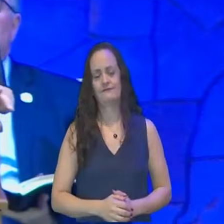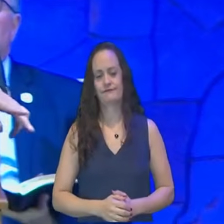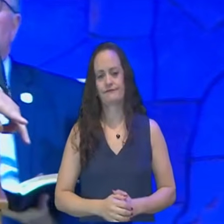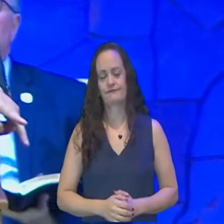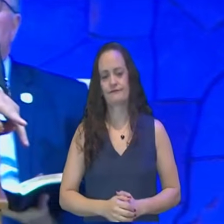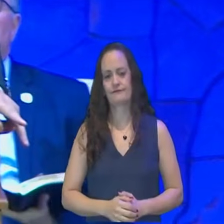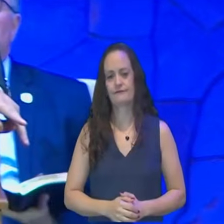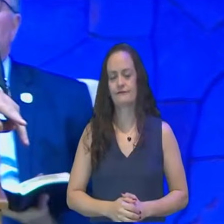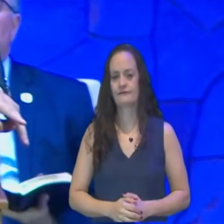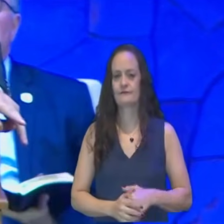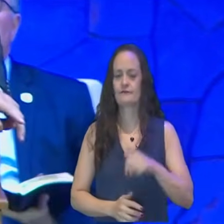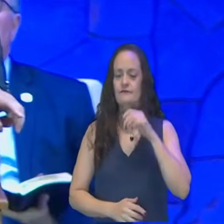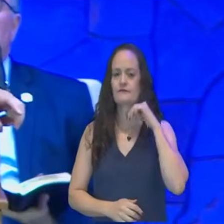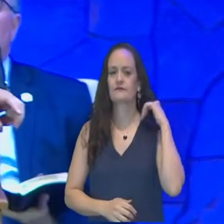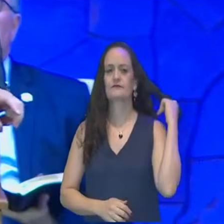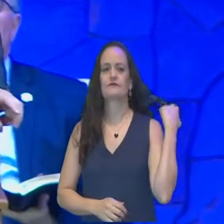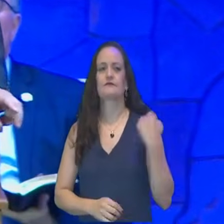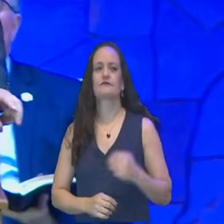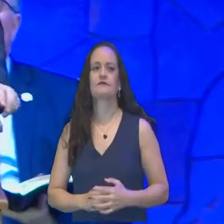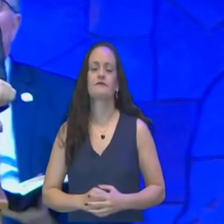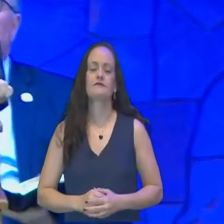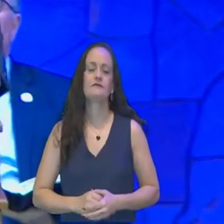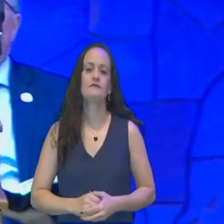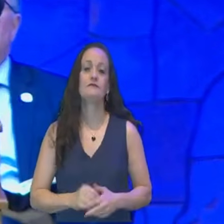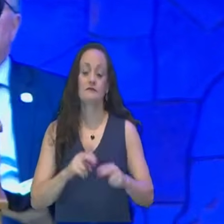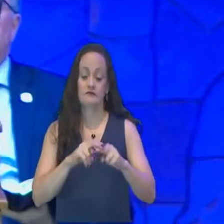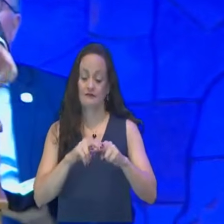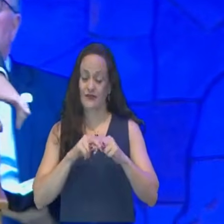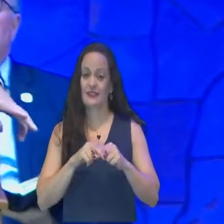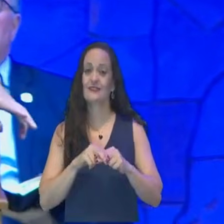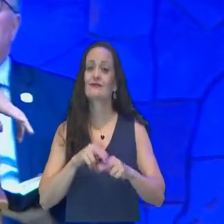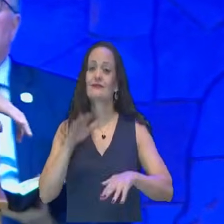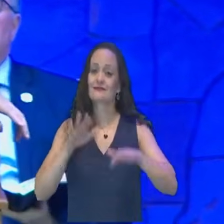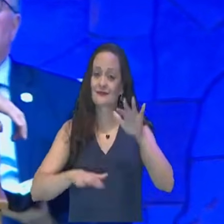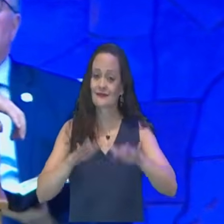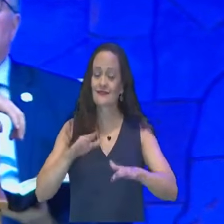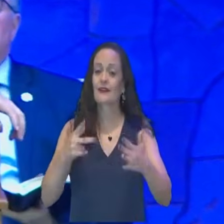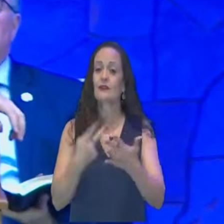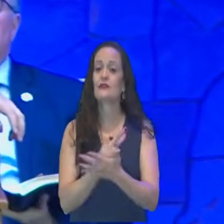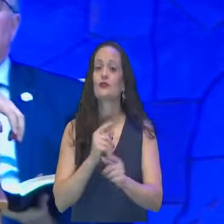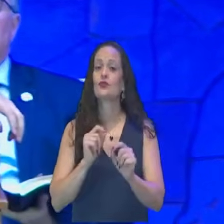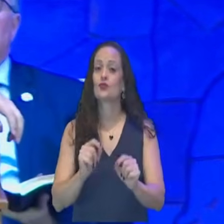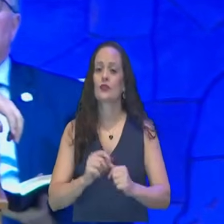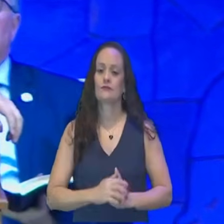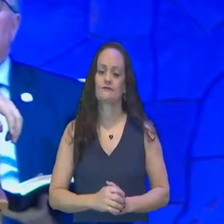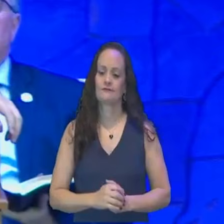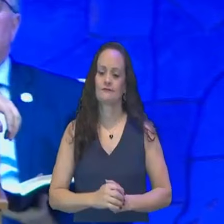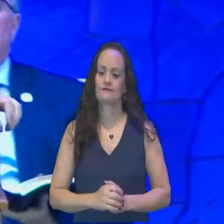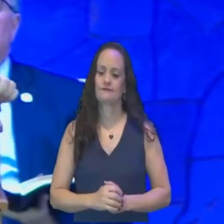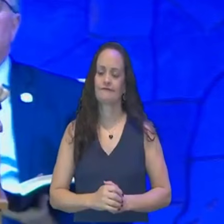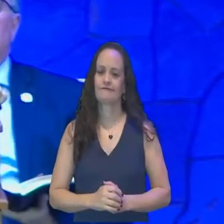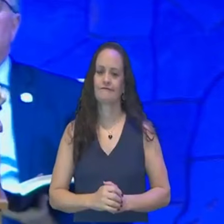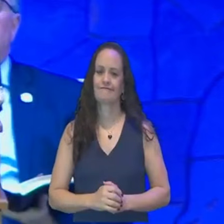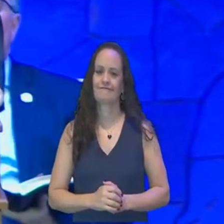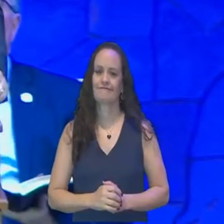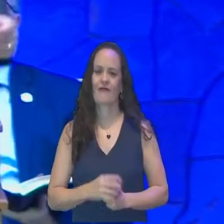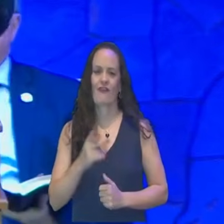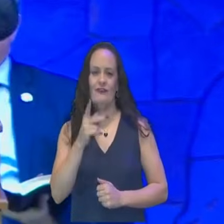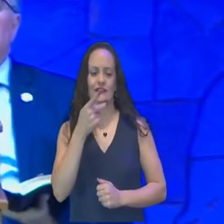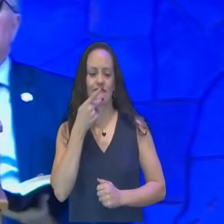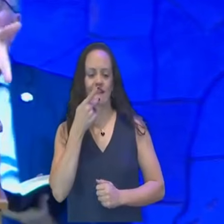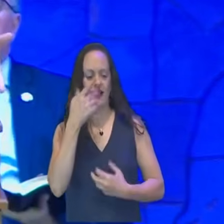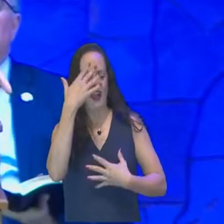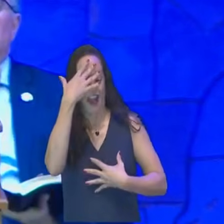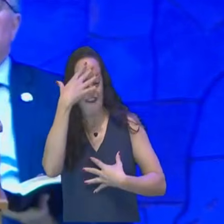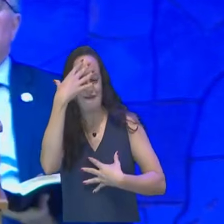E por diversas vezes, meus irmãos, a gente cai numa ilusão de talvez professar uma fé que já